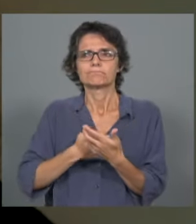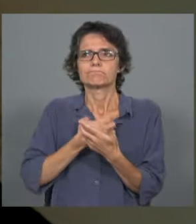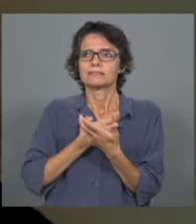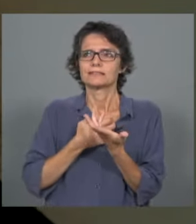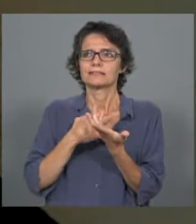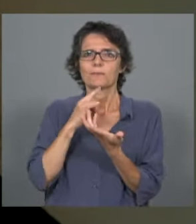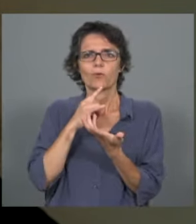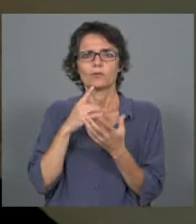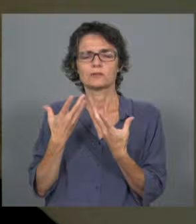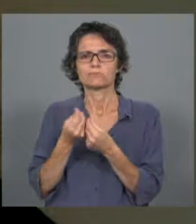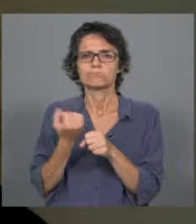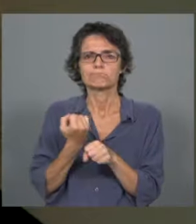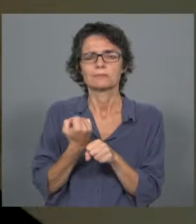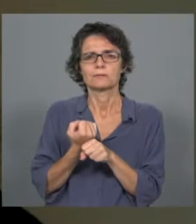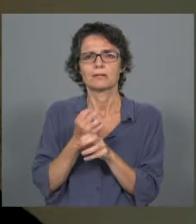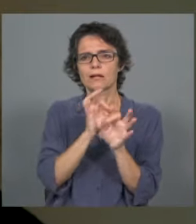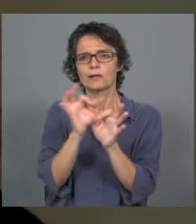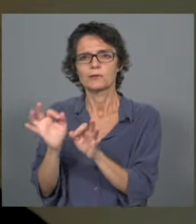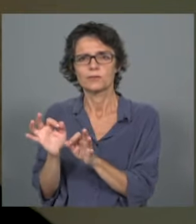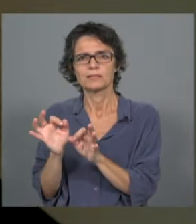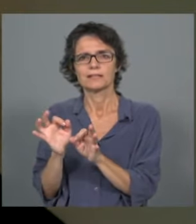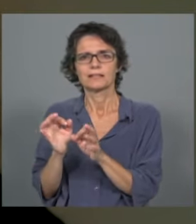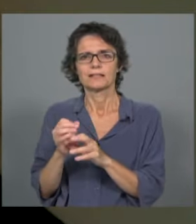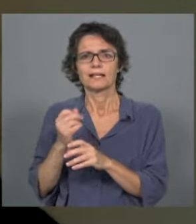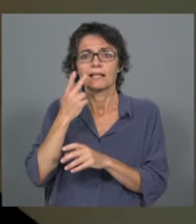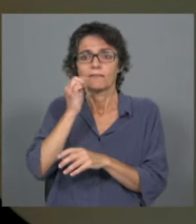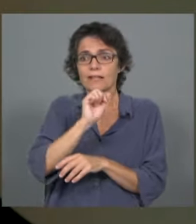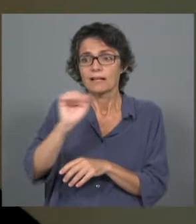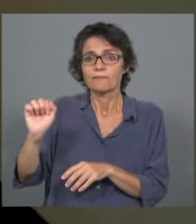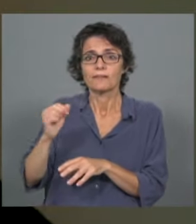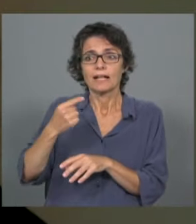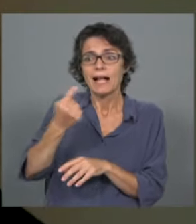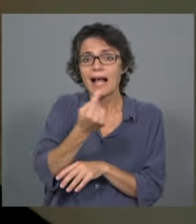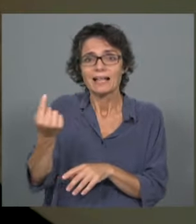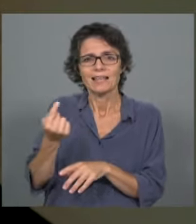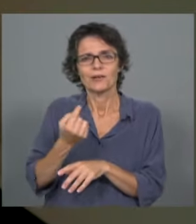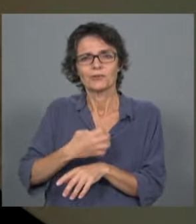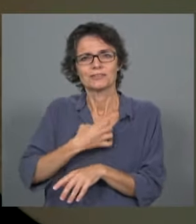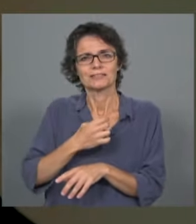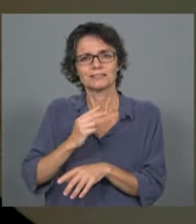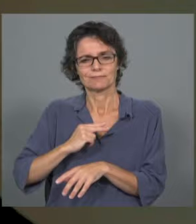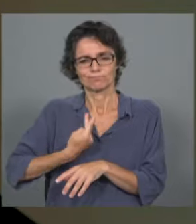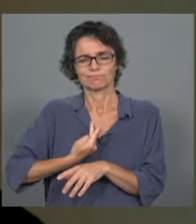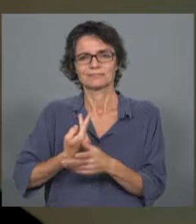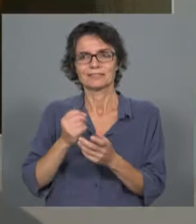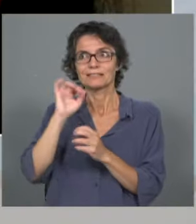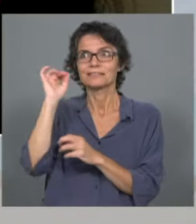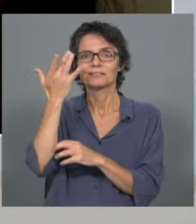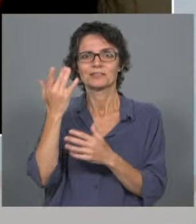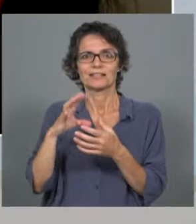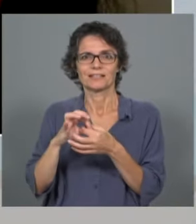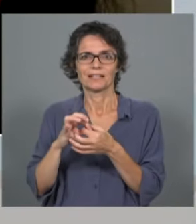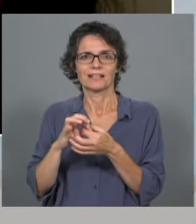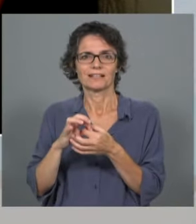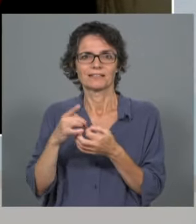e também cuidar em casa e nas suas vidas desta mudança, desta transição ecológica que necessita